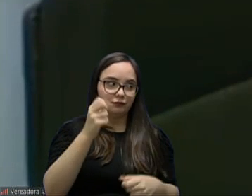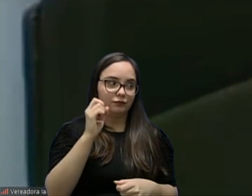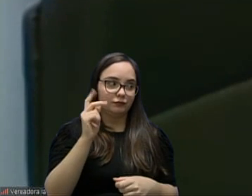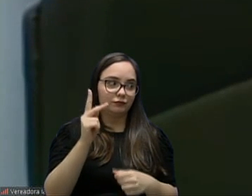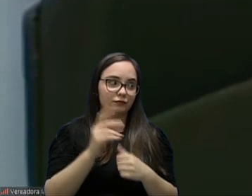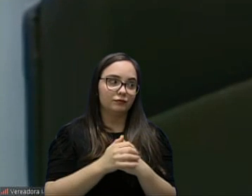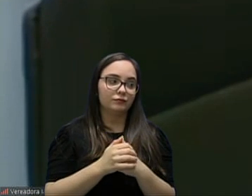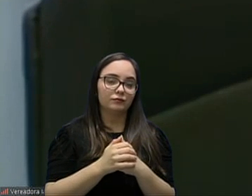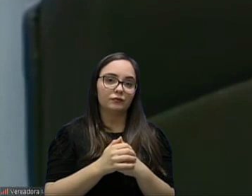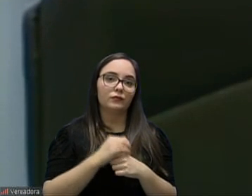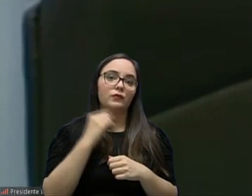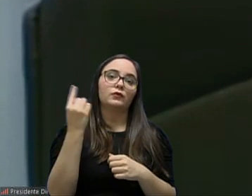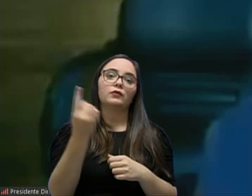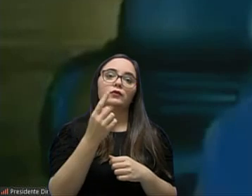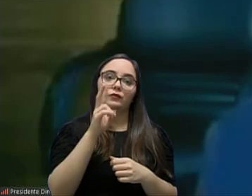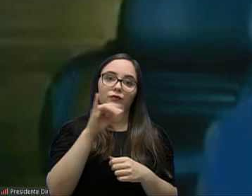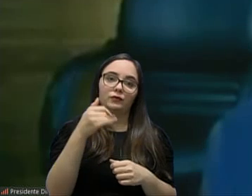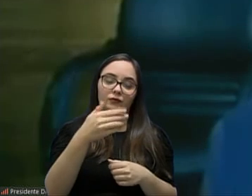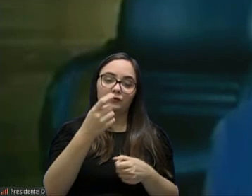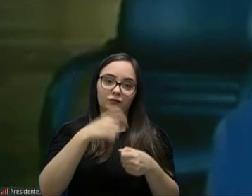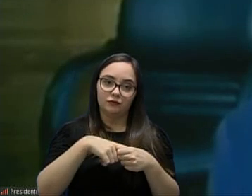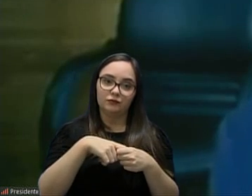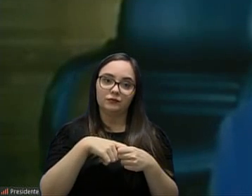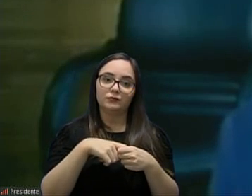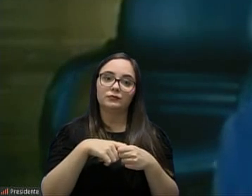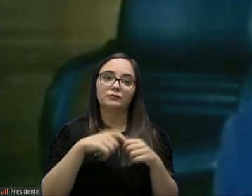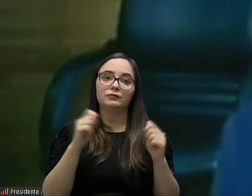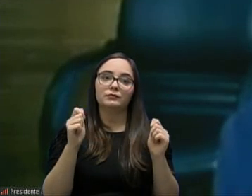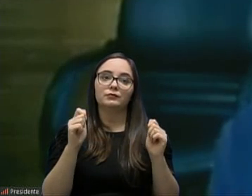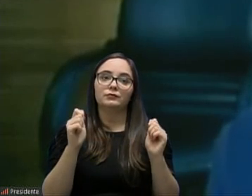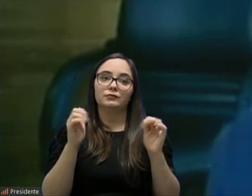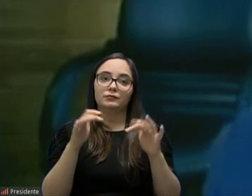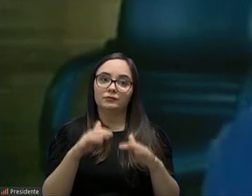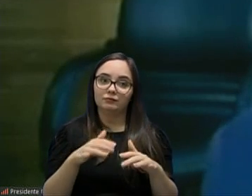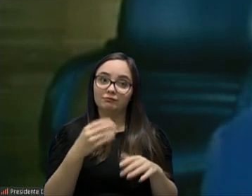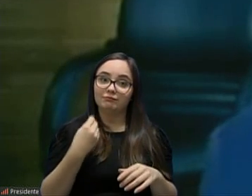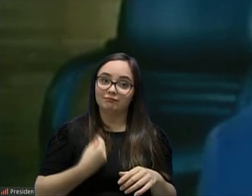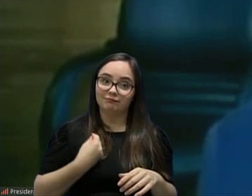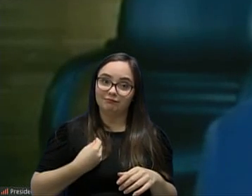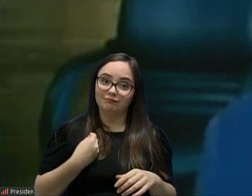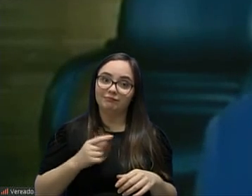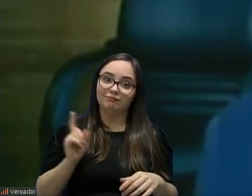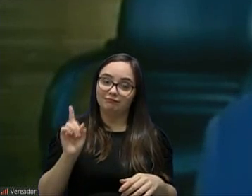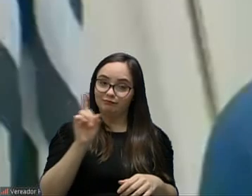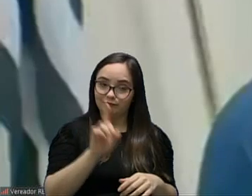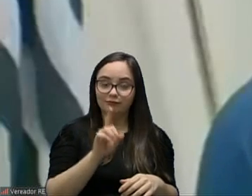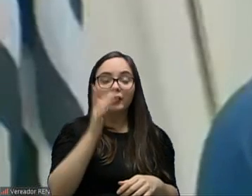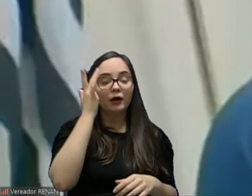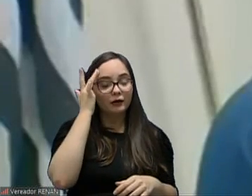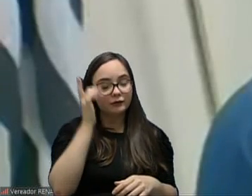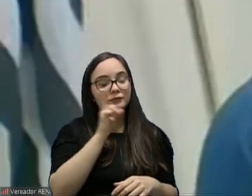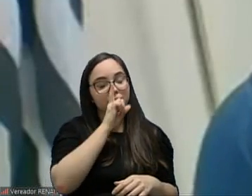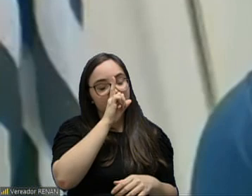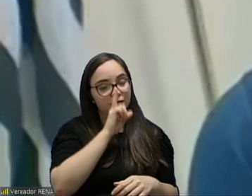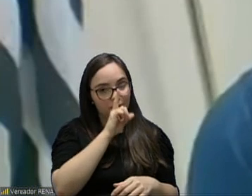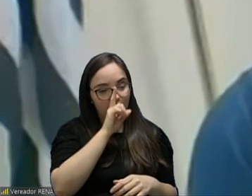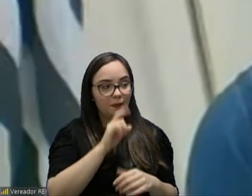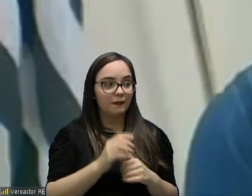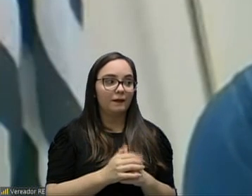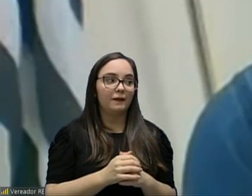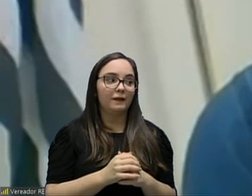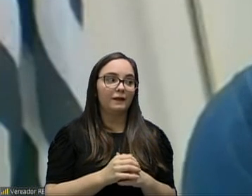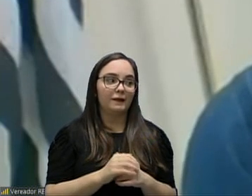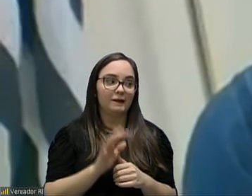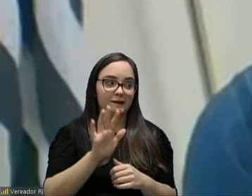Em relação à volta da sessão presidencial, nesse momento, eu acho muito temeroso. Presidente, não, presidente, meu pedido,